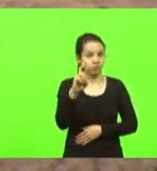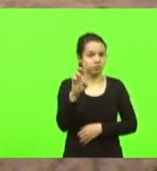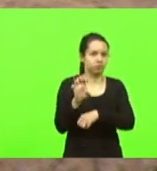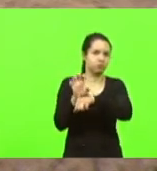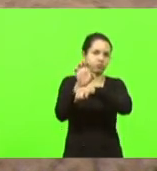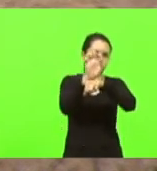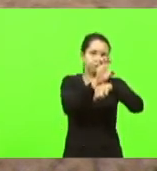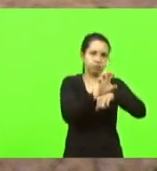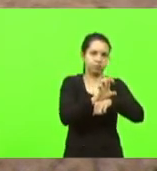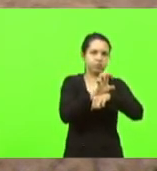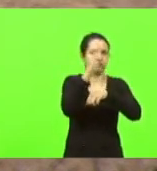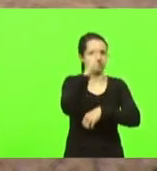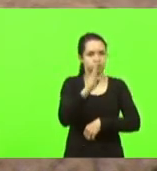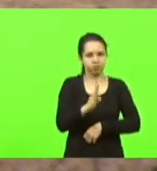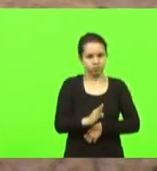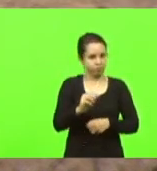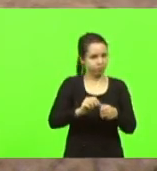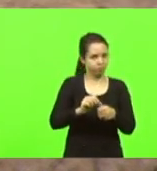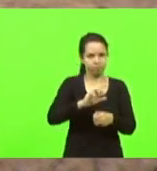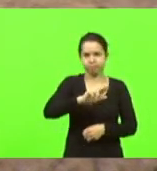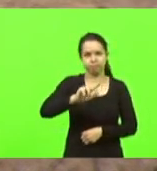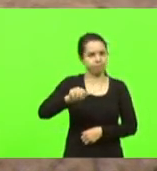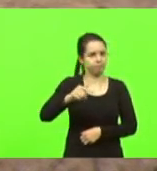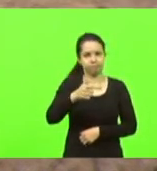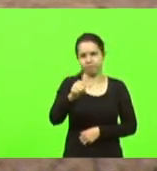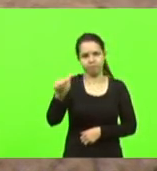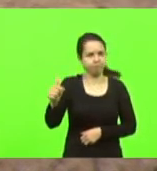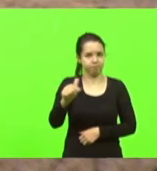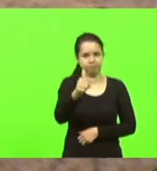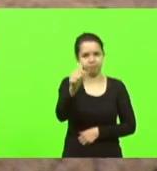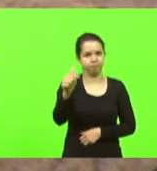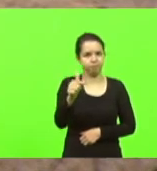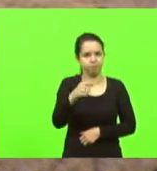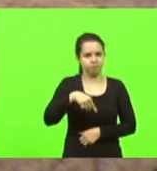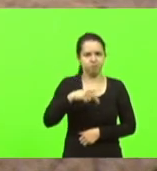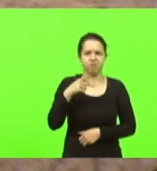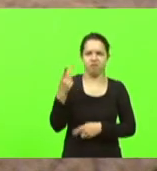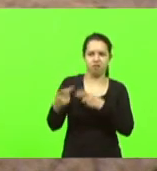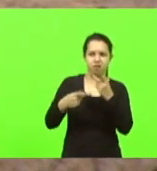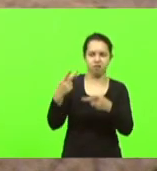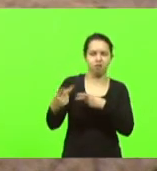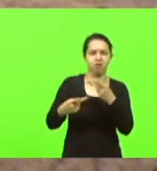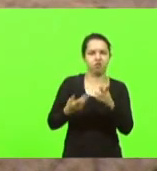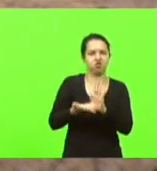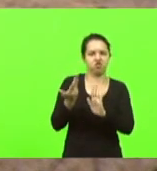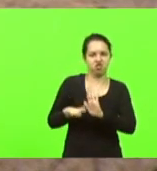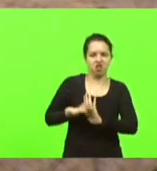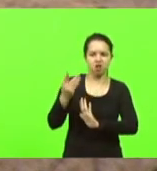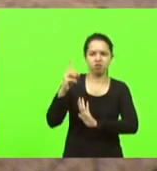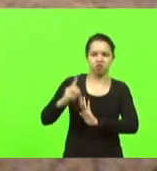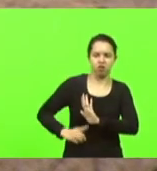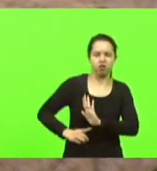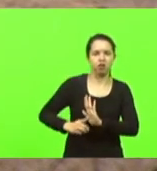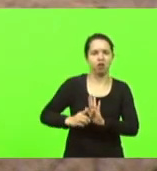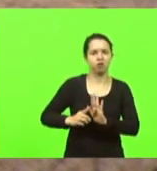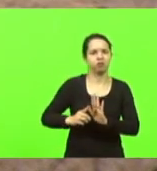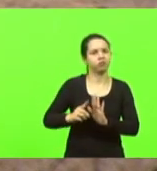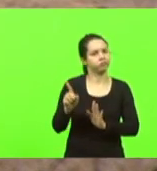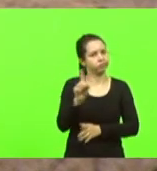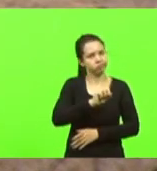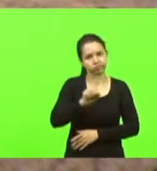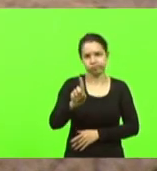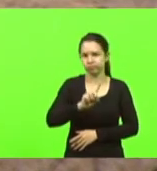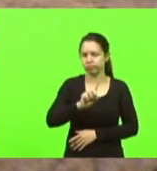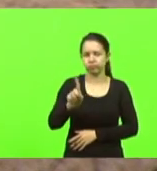não fizeram isso então quando se fala que só tá tirando o direito só tá fazendo não gente tá se fazendo